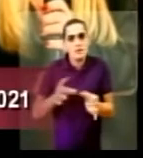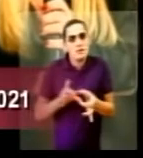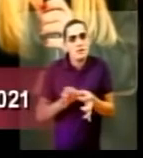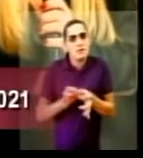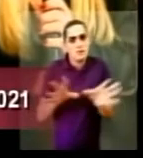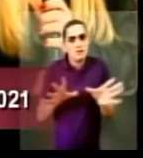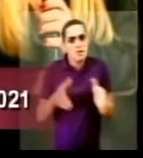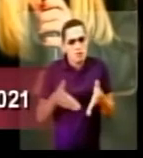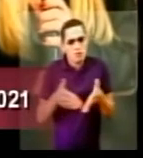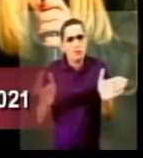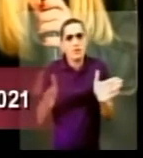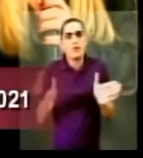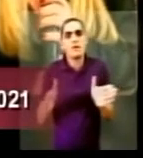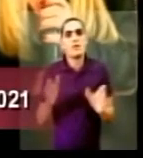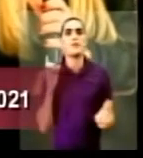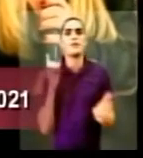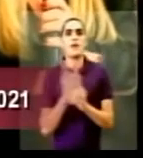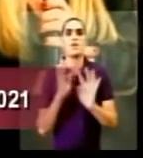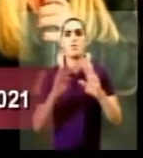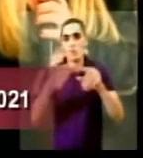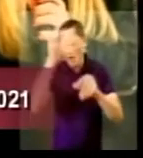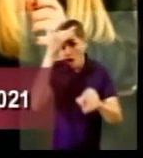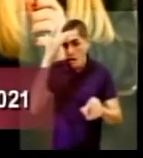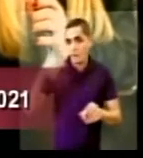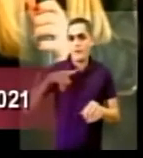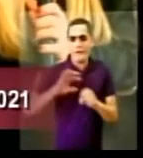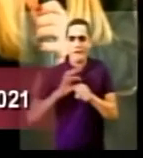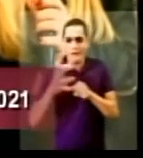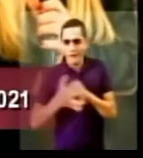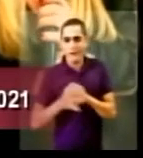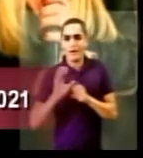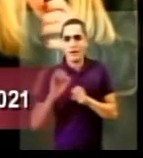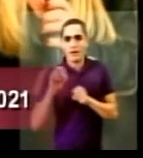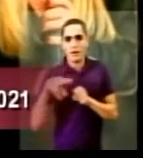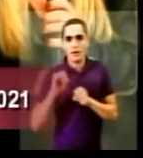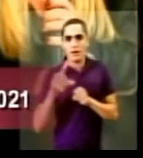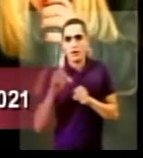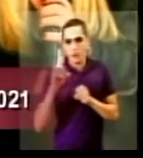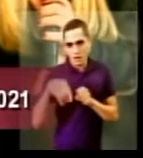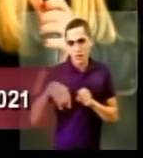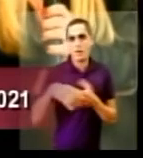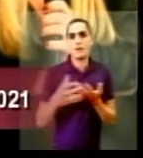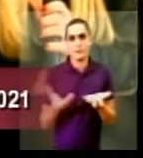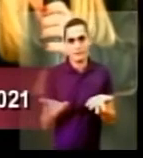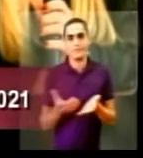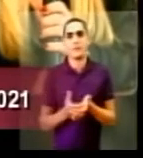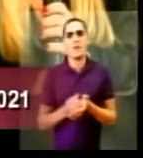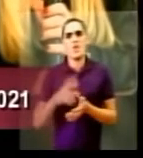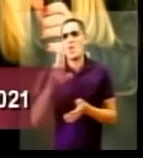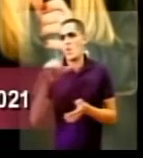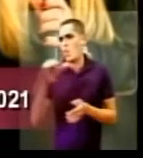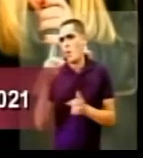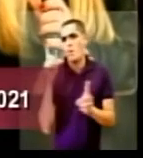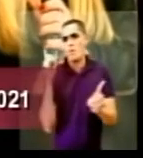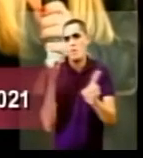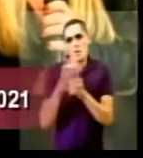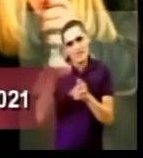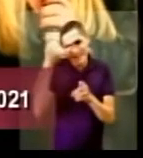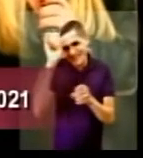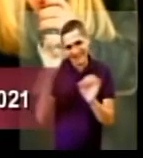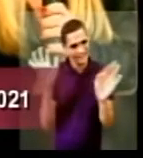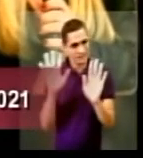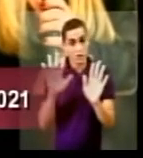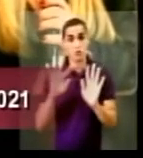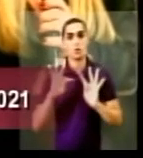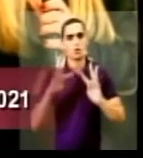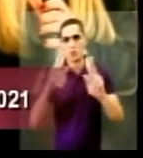todos os casos de Covid que precisarem, como nós tivemos em todo o período. Nunca deixamos de atender nenhum caso de coronavírus